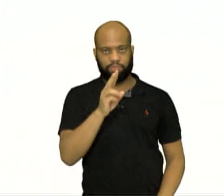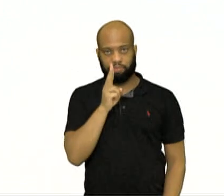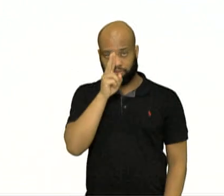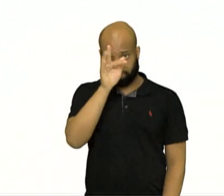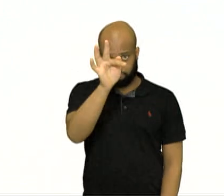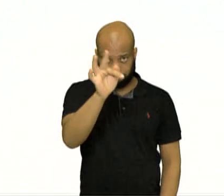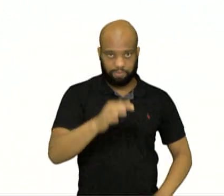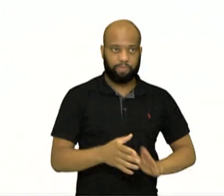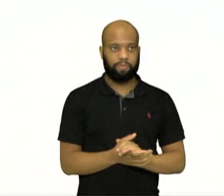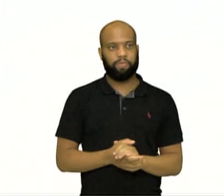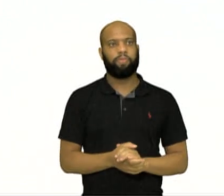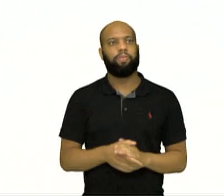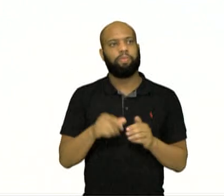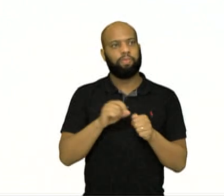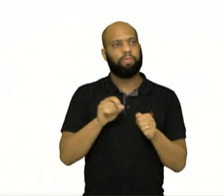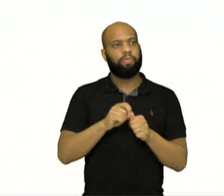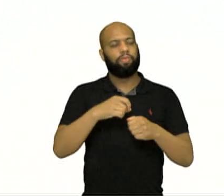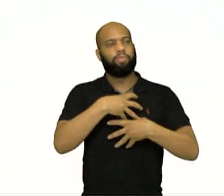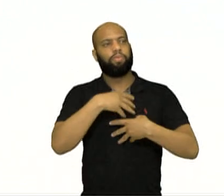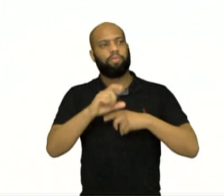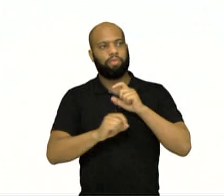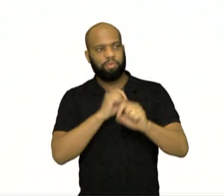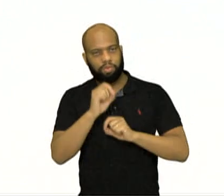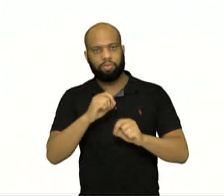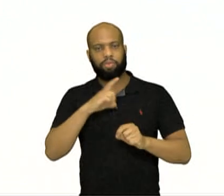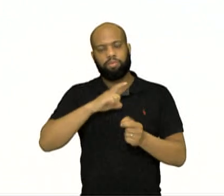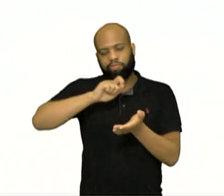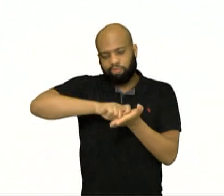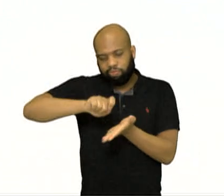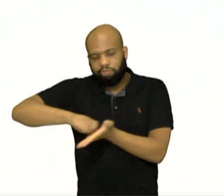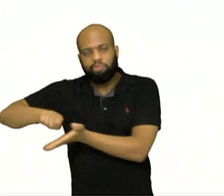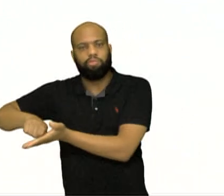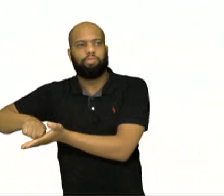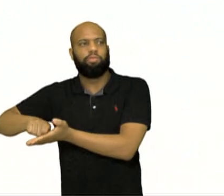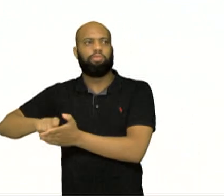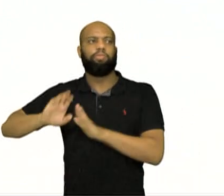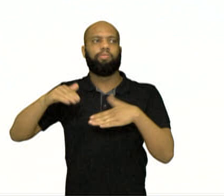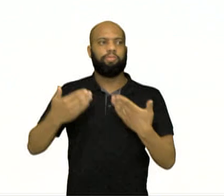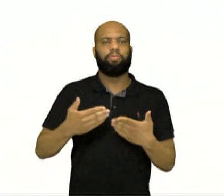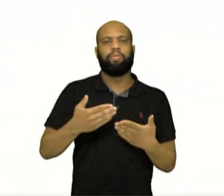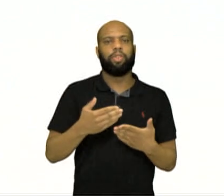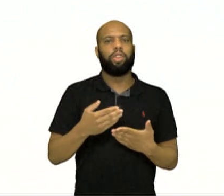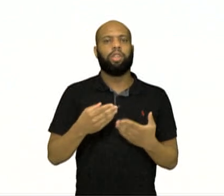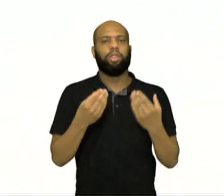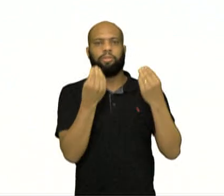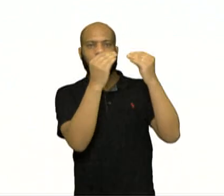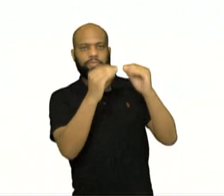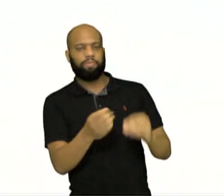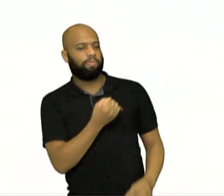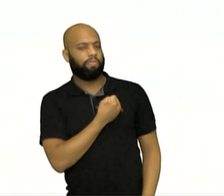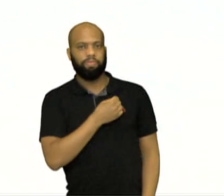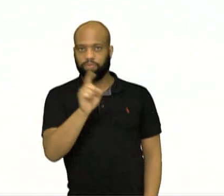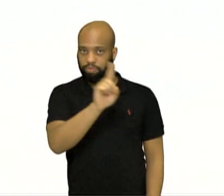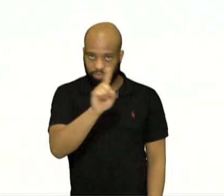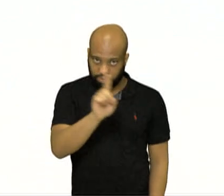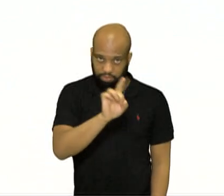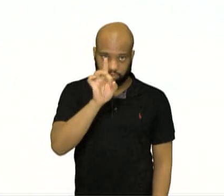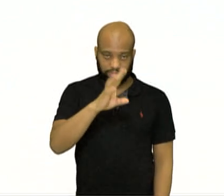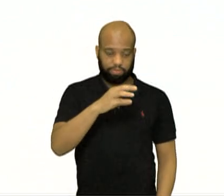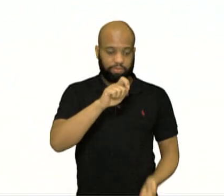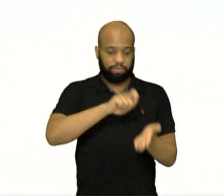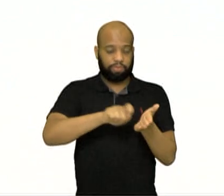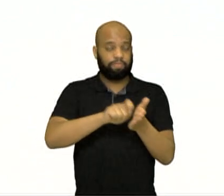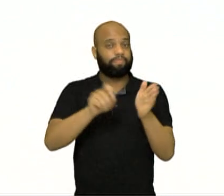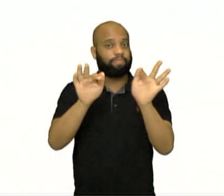O cálculo aqui é feito de forma extensiva. Você não vai colocar os valores, tá? É só escrever